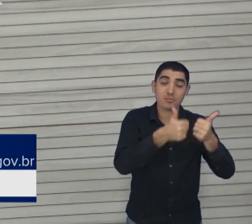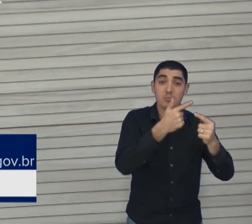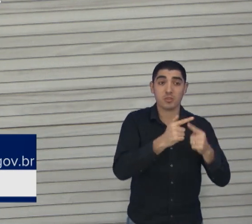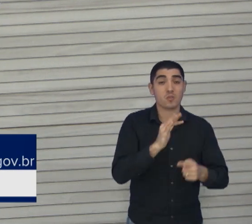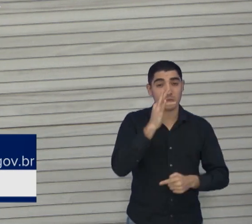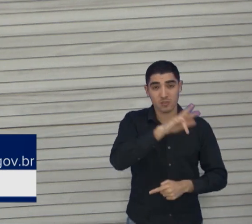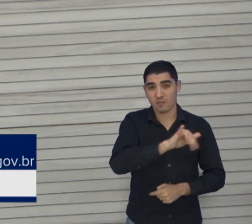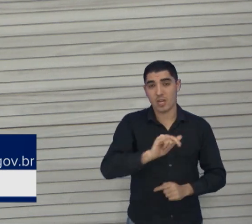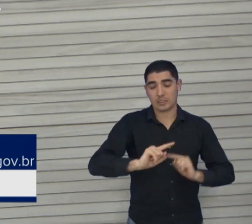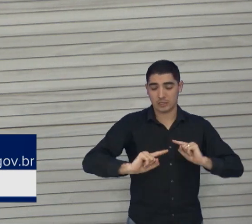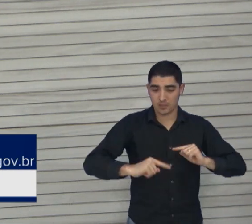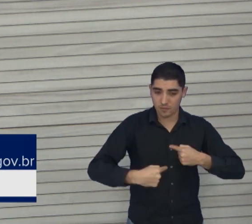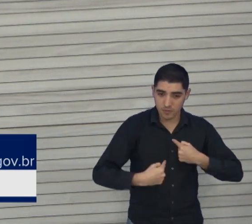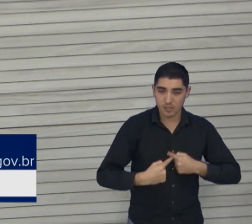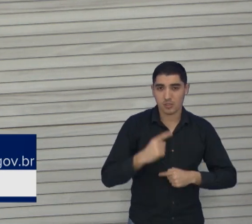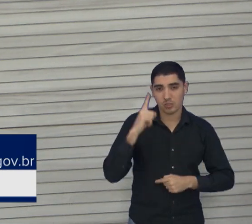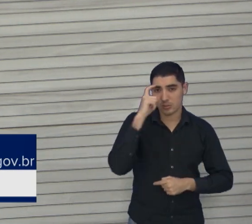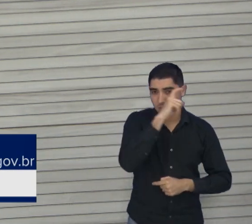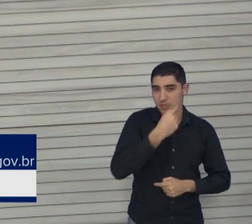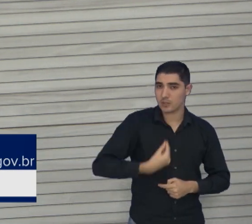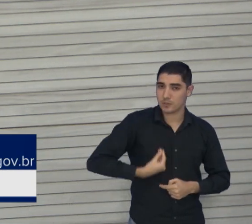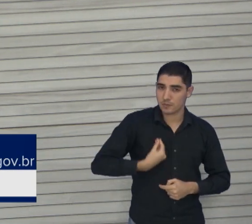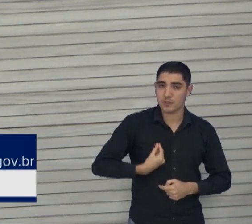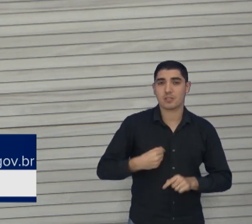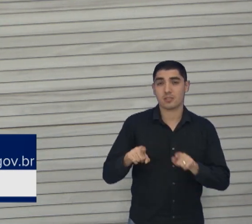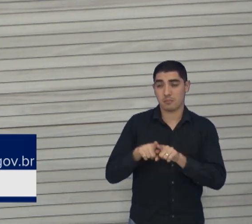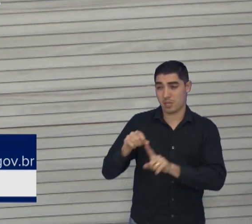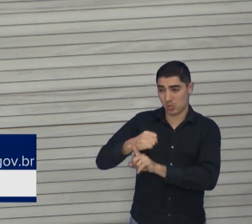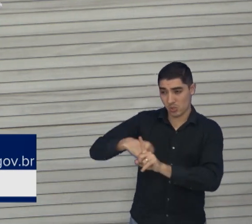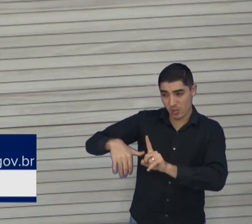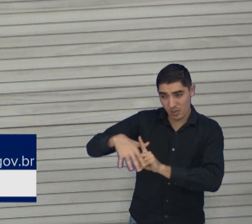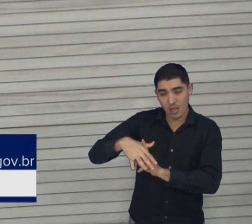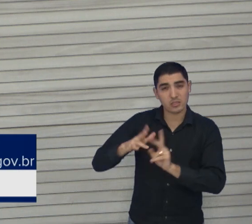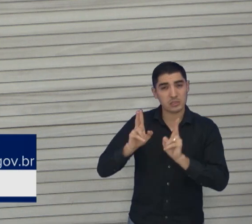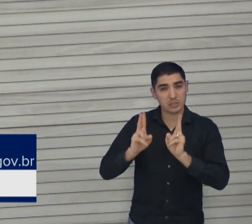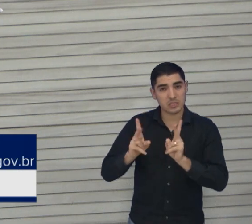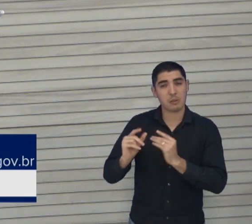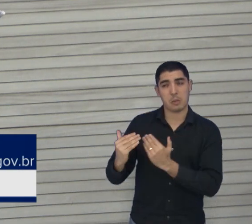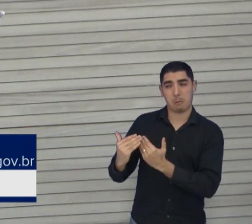virão, para enfrentar a sociedade, que também